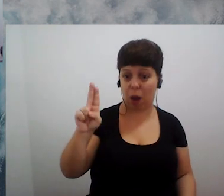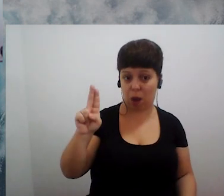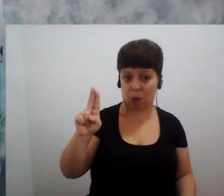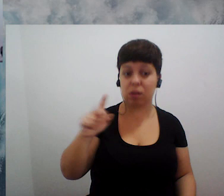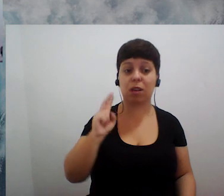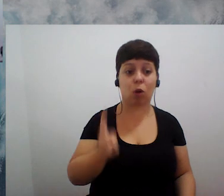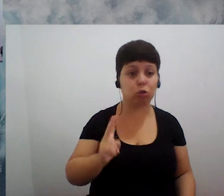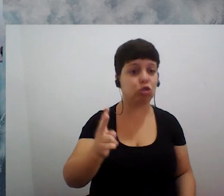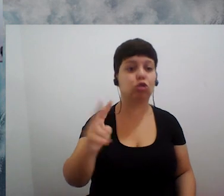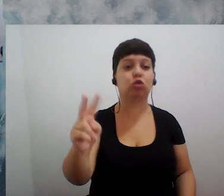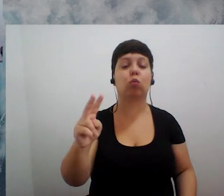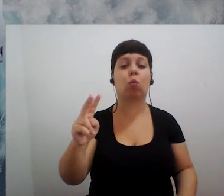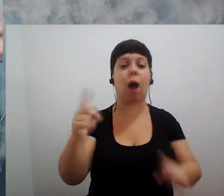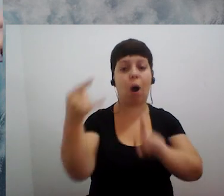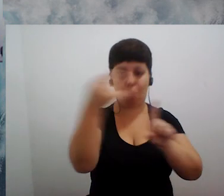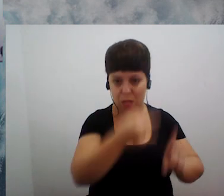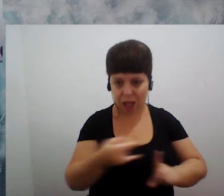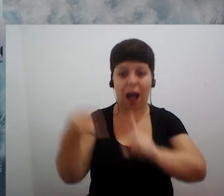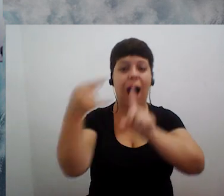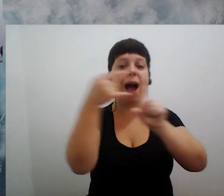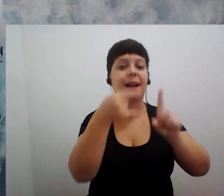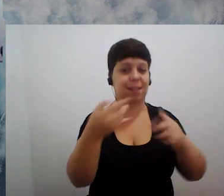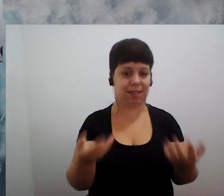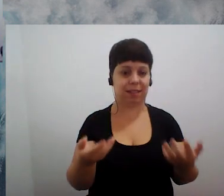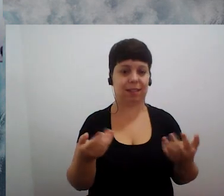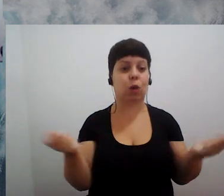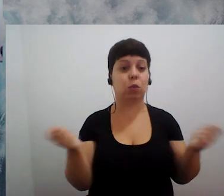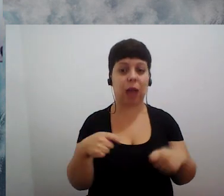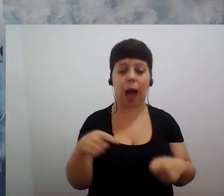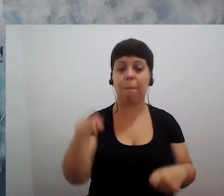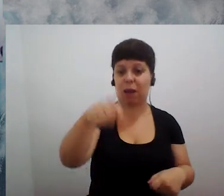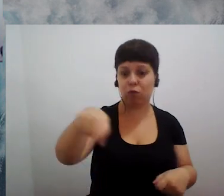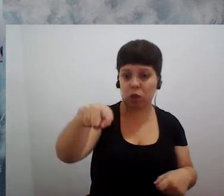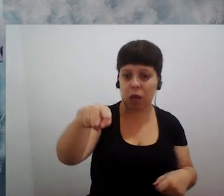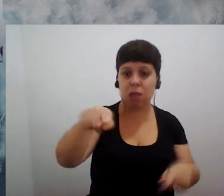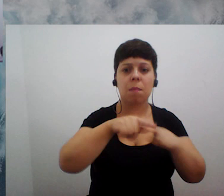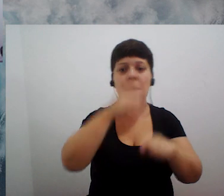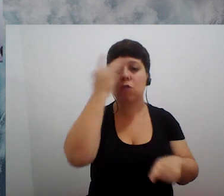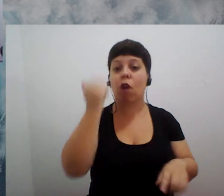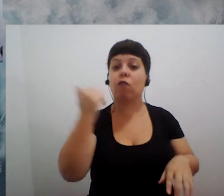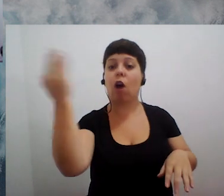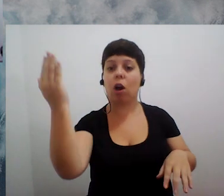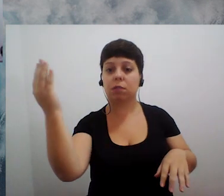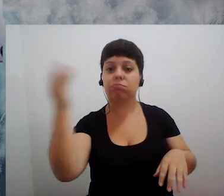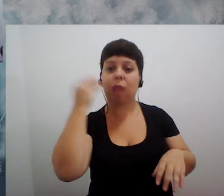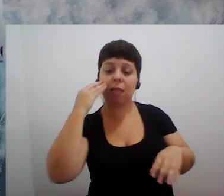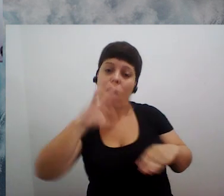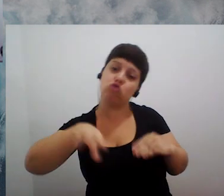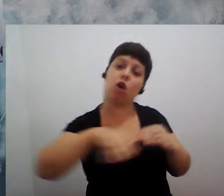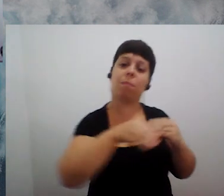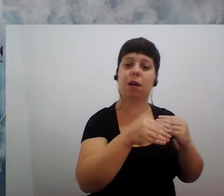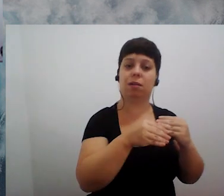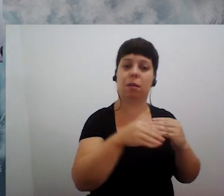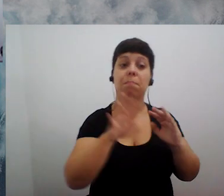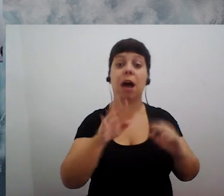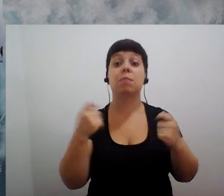rolando de forma online, um salve pra galera do sarau. Então, assim, acho que existem pontes para vocês e para as pessoas de fora somarem.